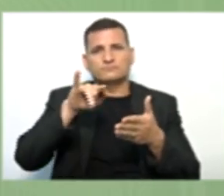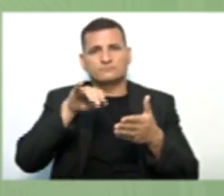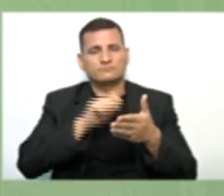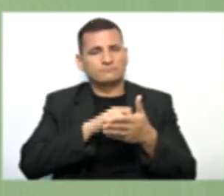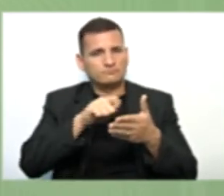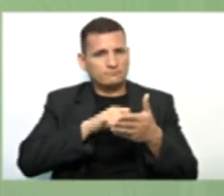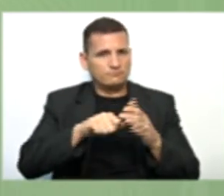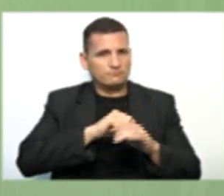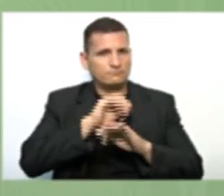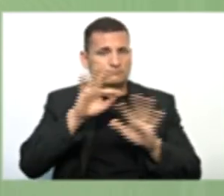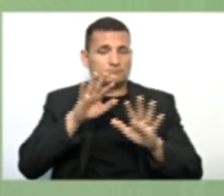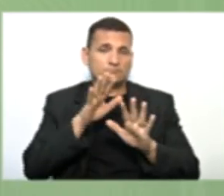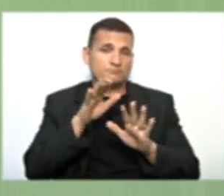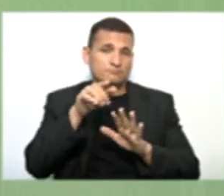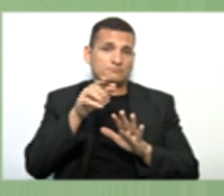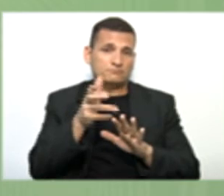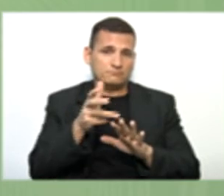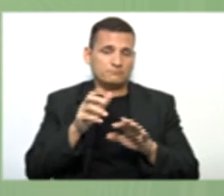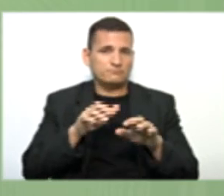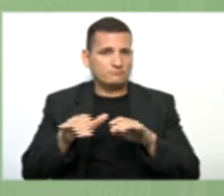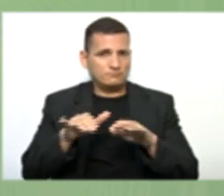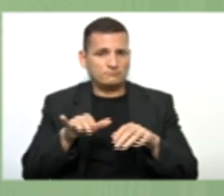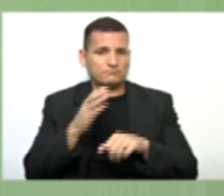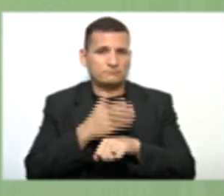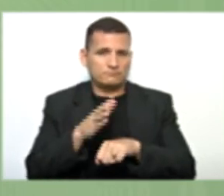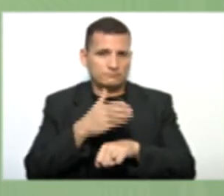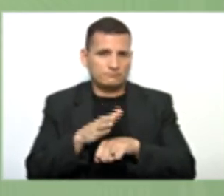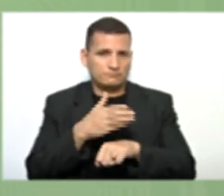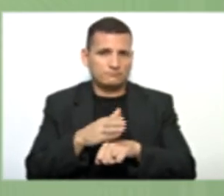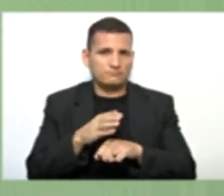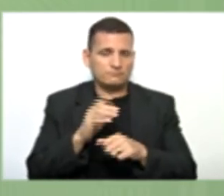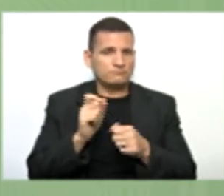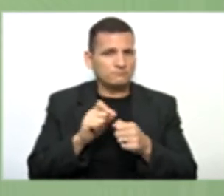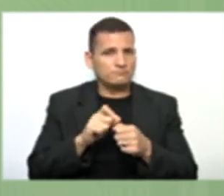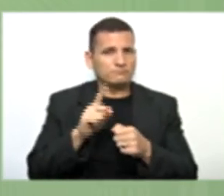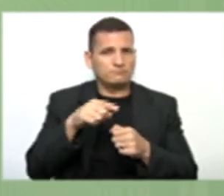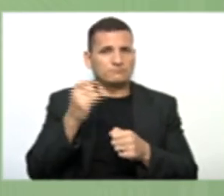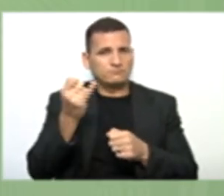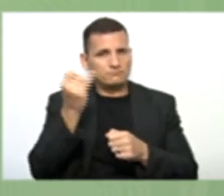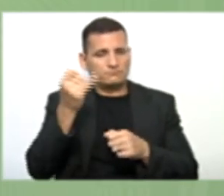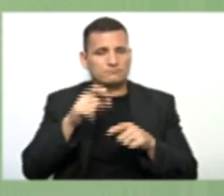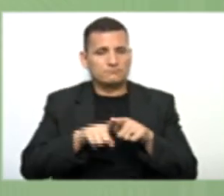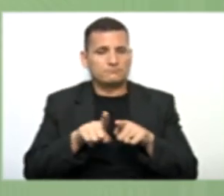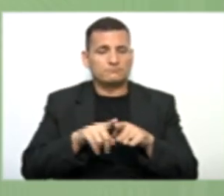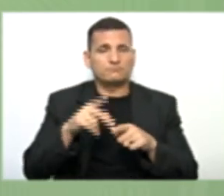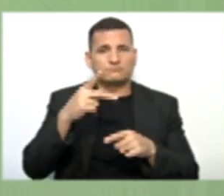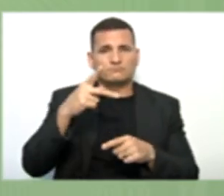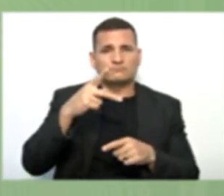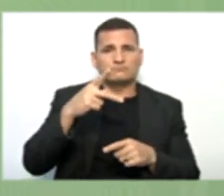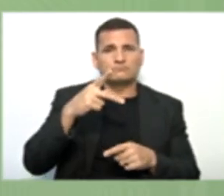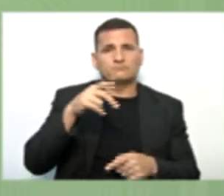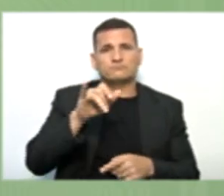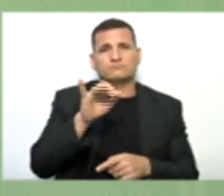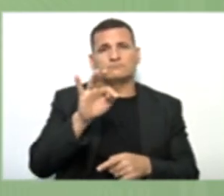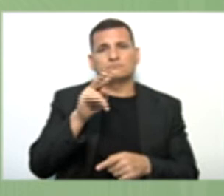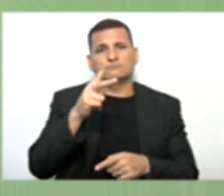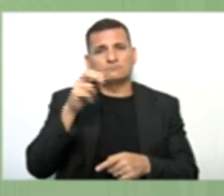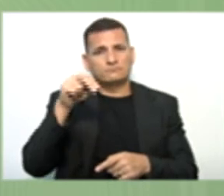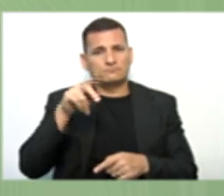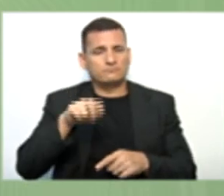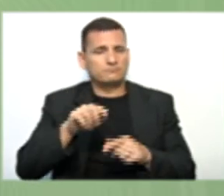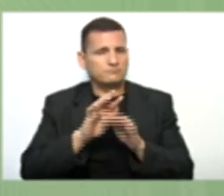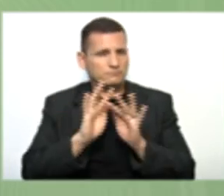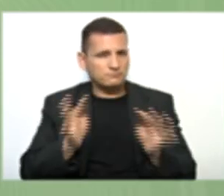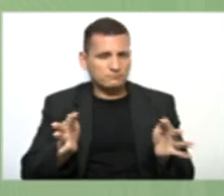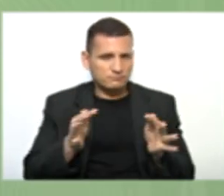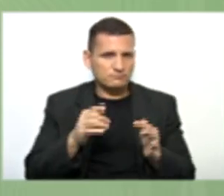quiser treinar aí, onde você estiver, façam isso, que é muito importante também, tá? Até porque o Python é muito simples, você pode escrever ele mesmo aí, achando